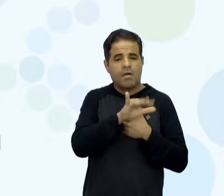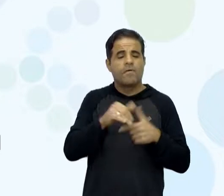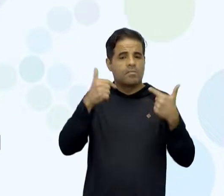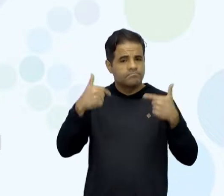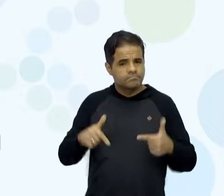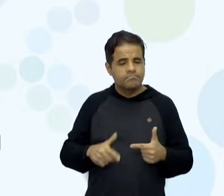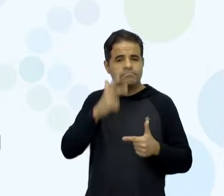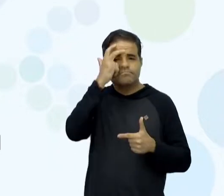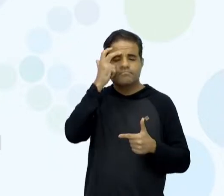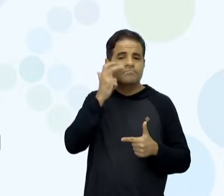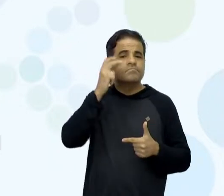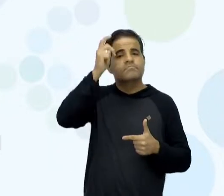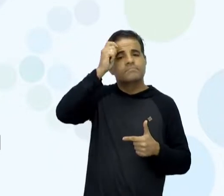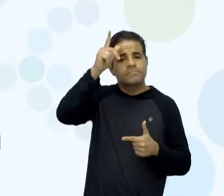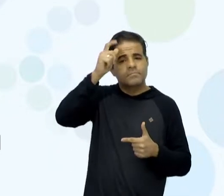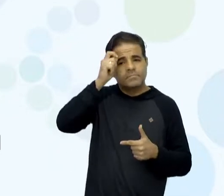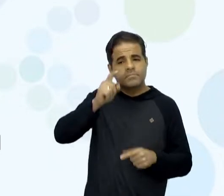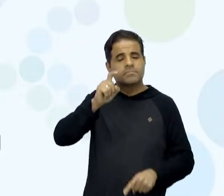de cultura